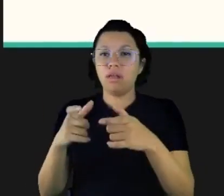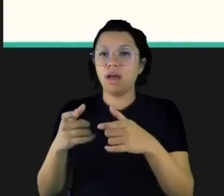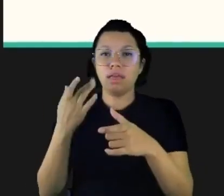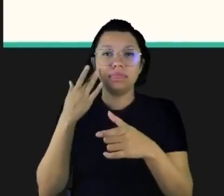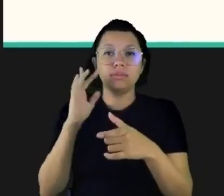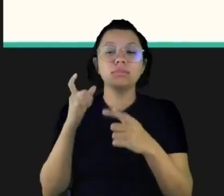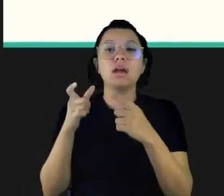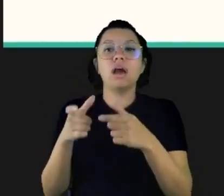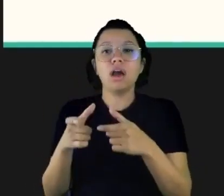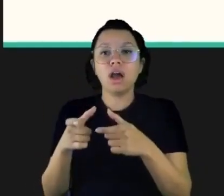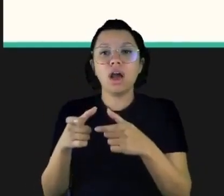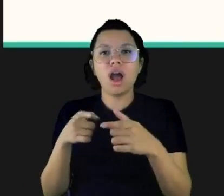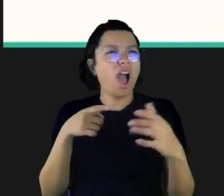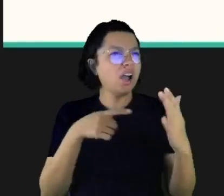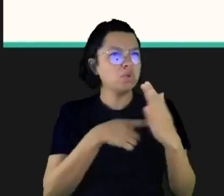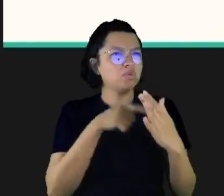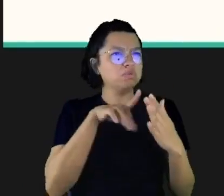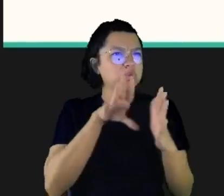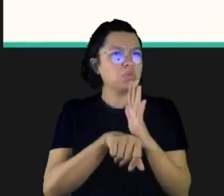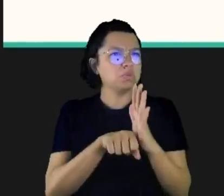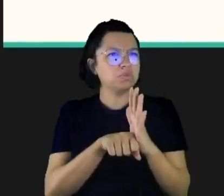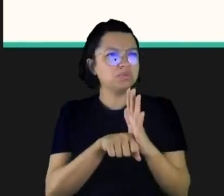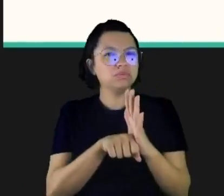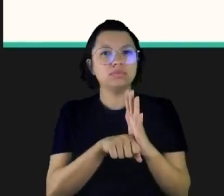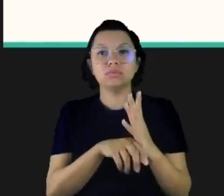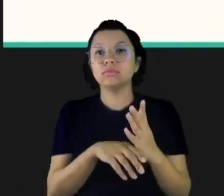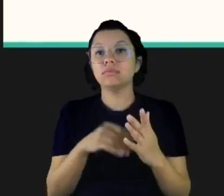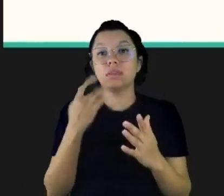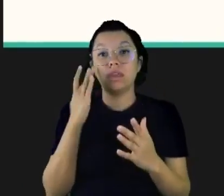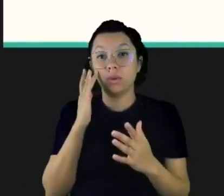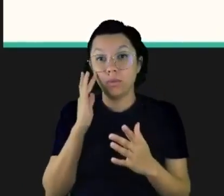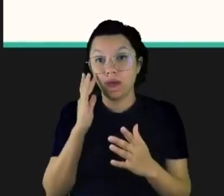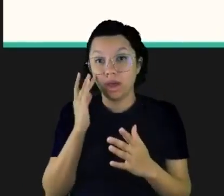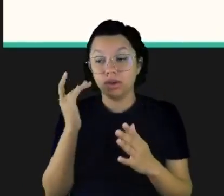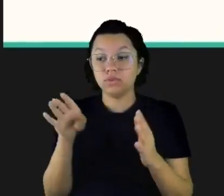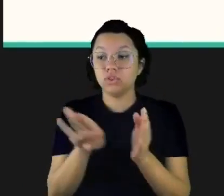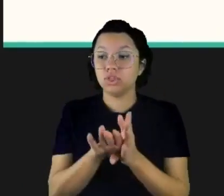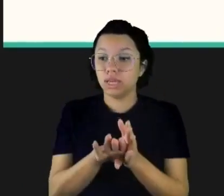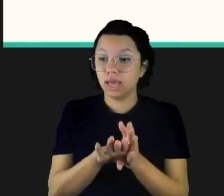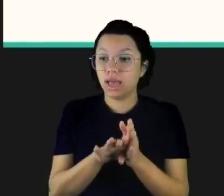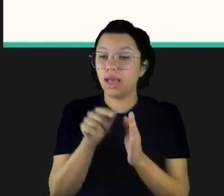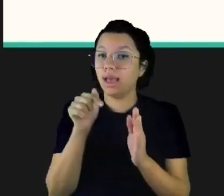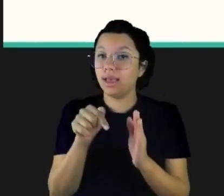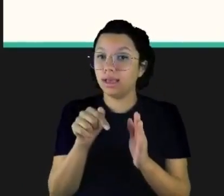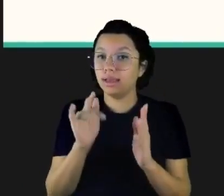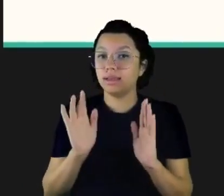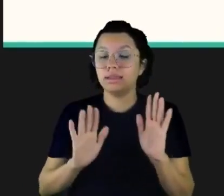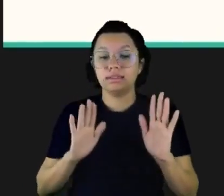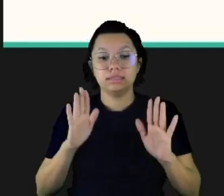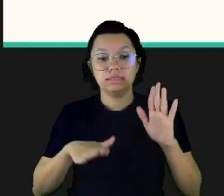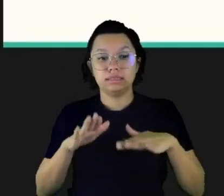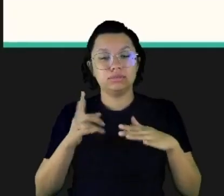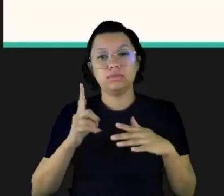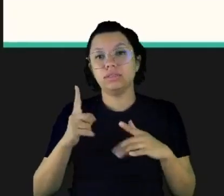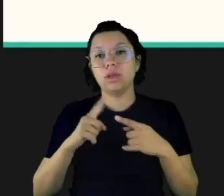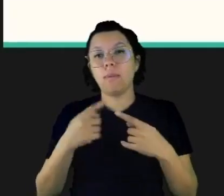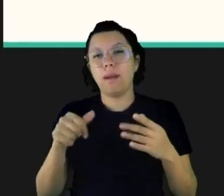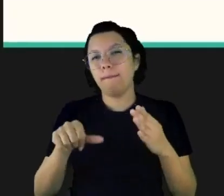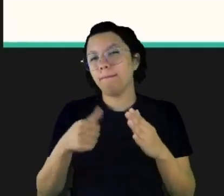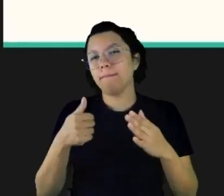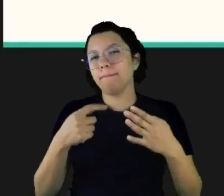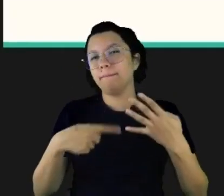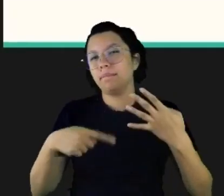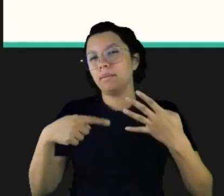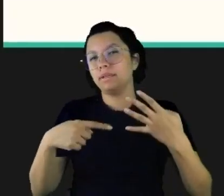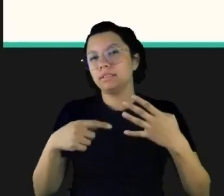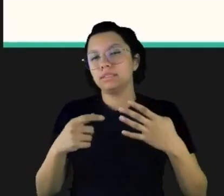acusa as pessoas de roubo. E aí eu acho que deve chegar aqui, aqui talvez não, mas em primeira instância deve chegar